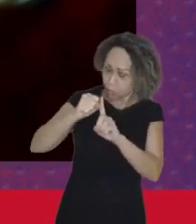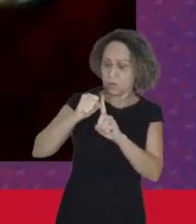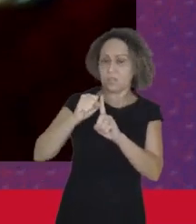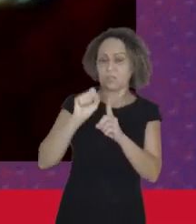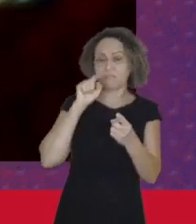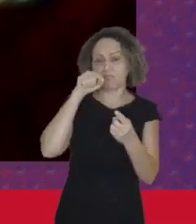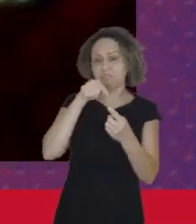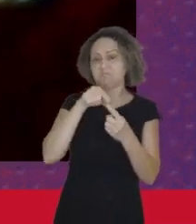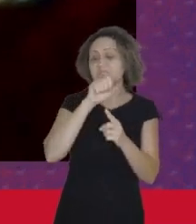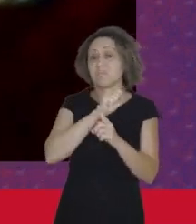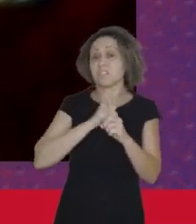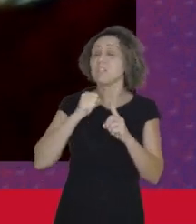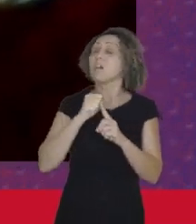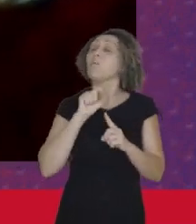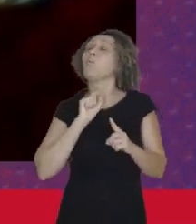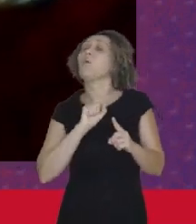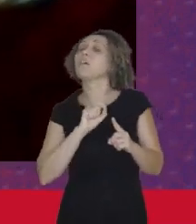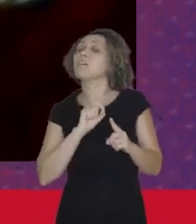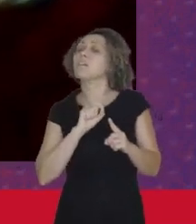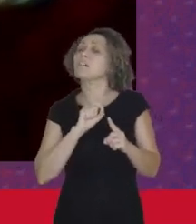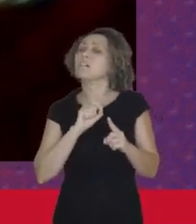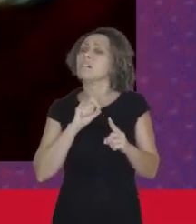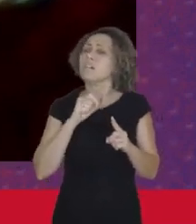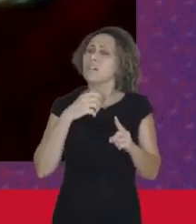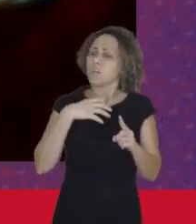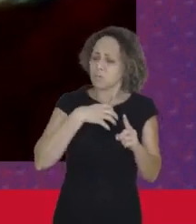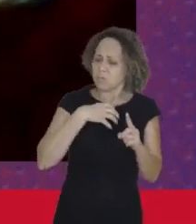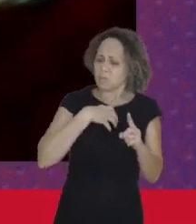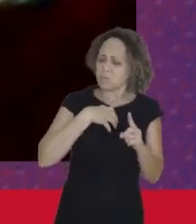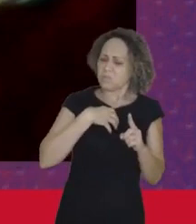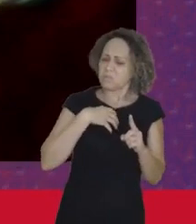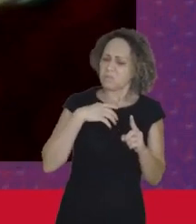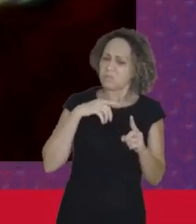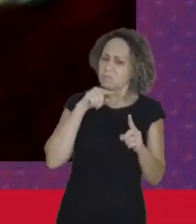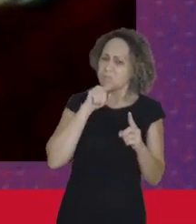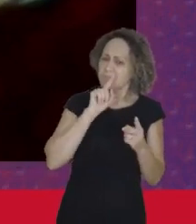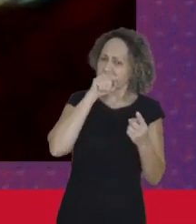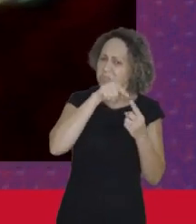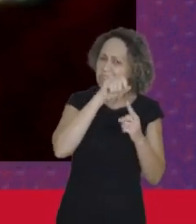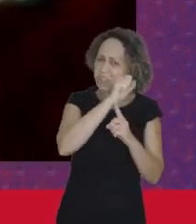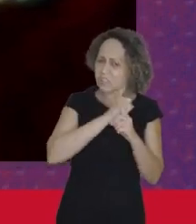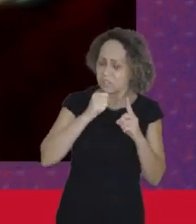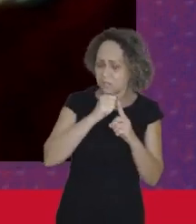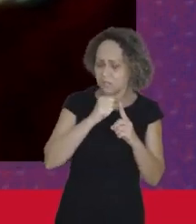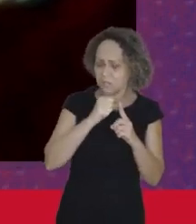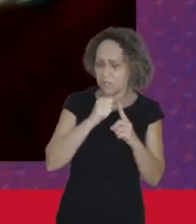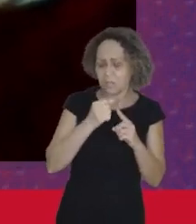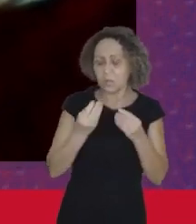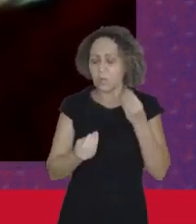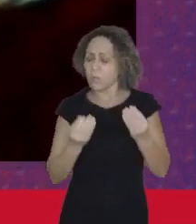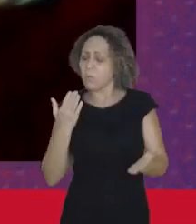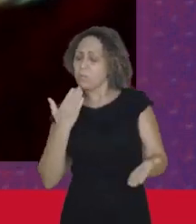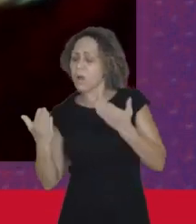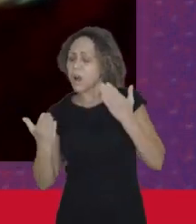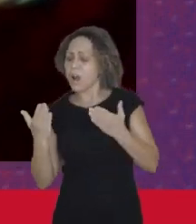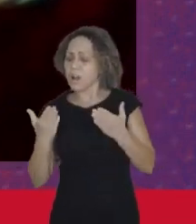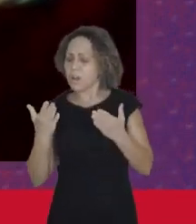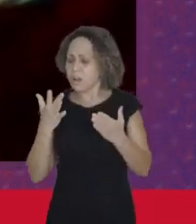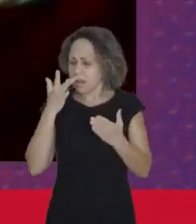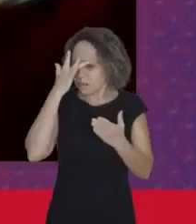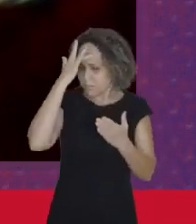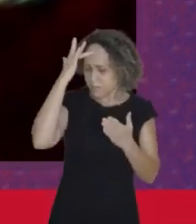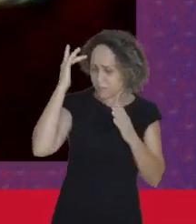costumo comparar a condição da pessoa com deficiência com a condição feminina, né? A